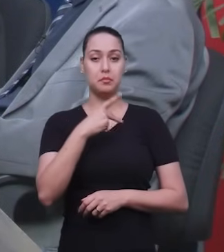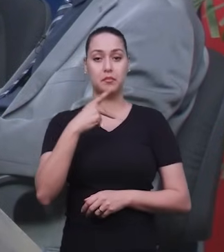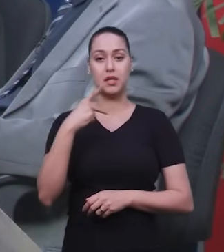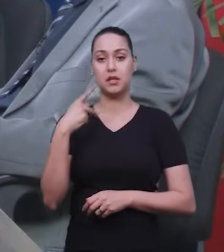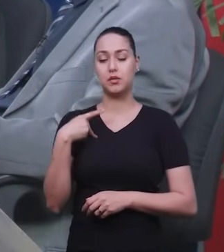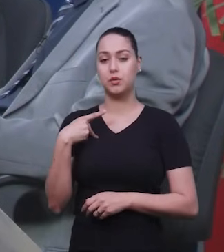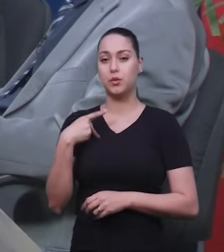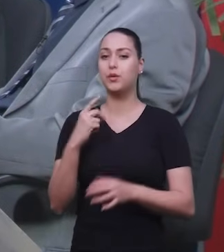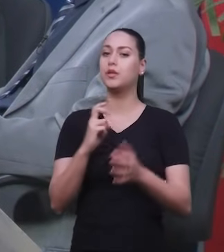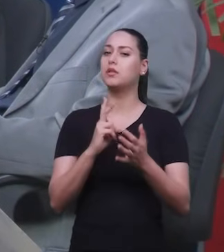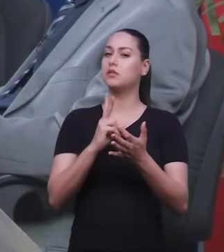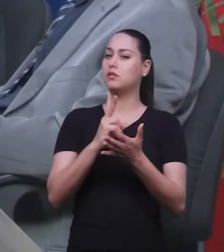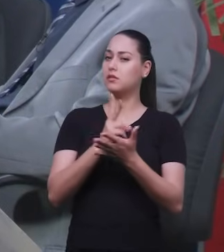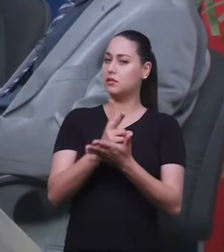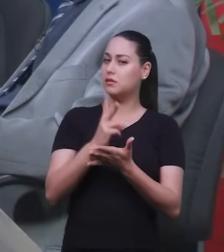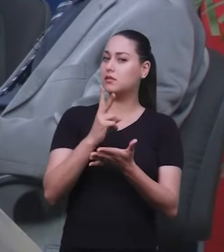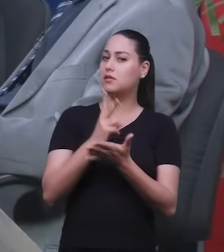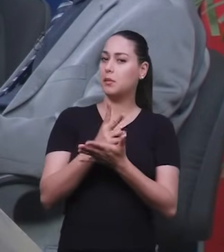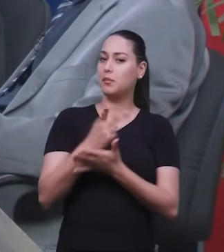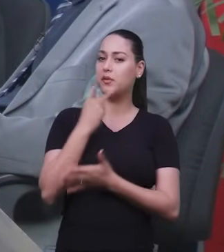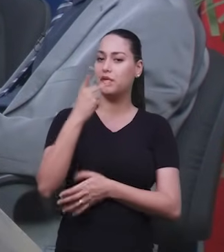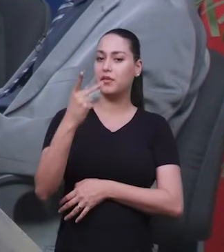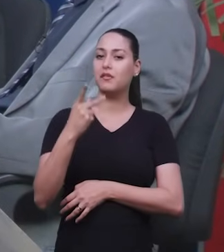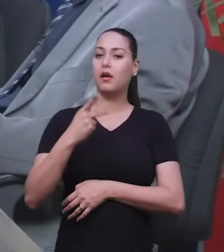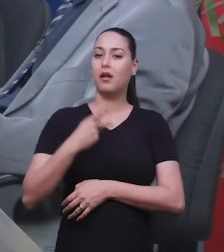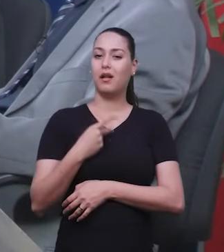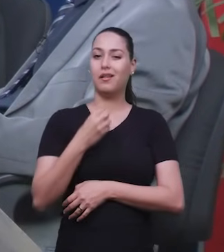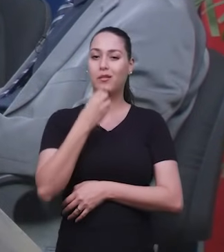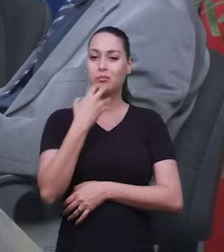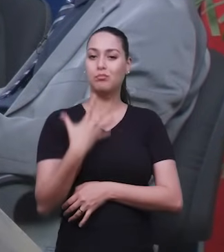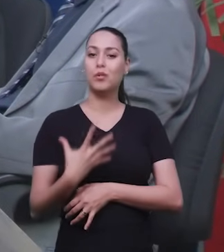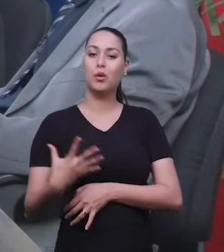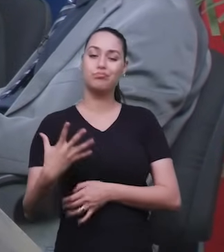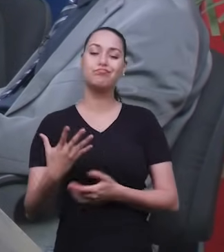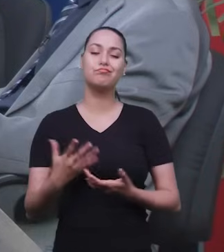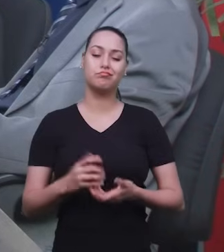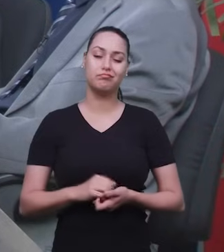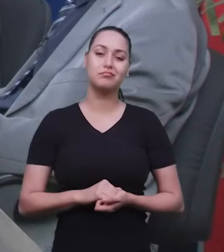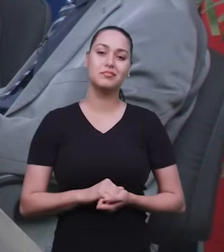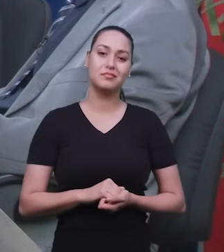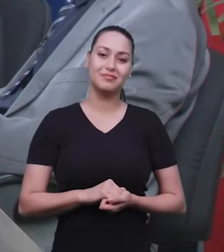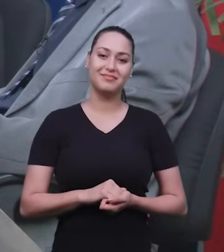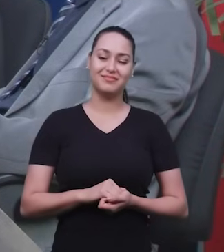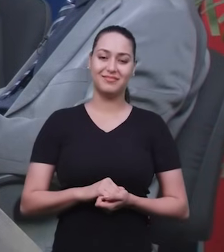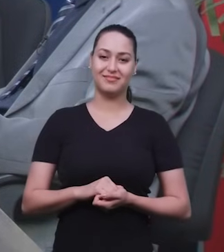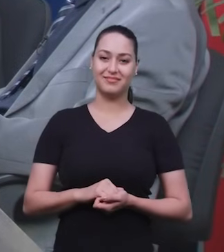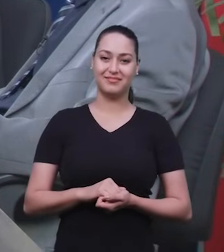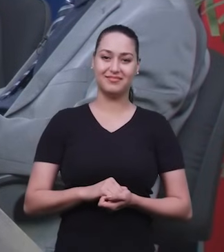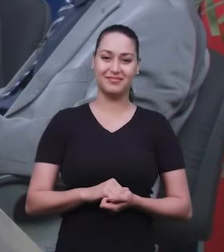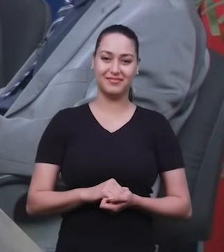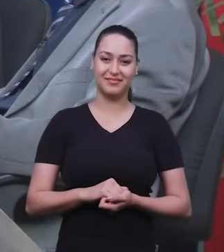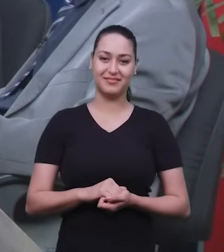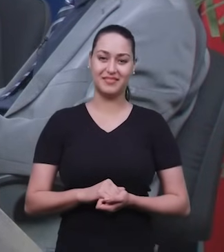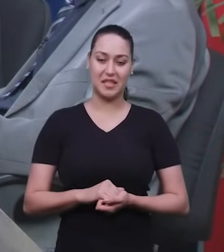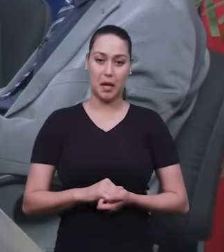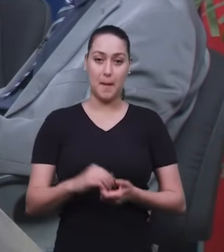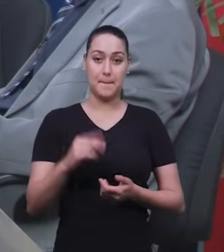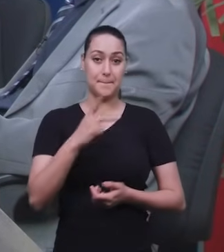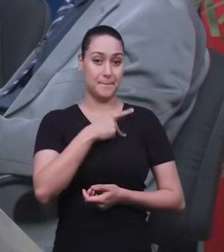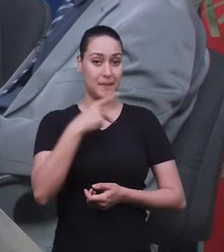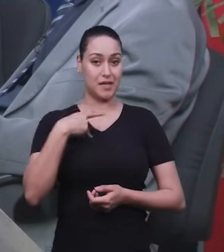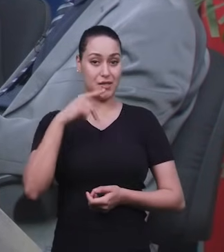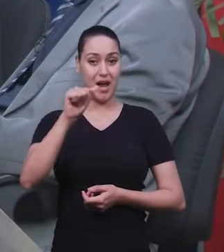maior parte dos atendimentos são nesse sentido, né? Pastor Alexandro,